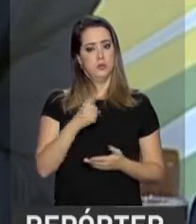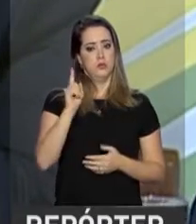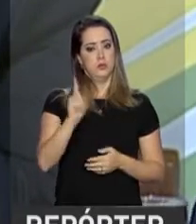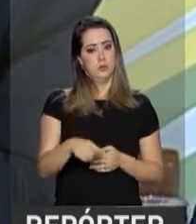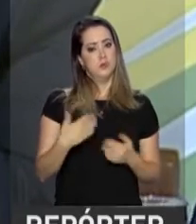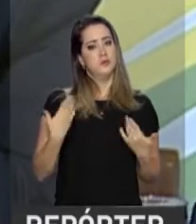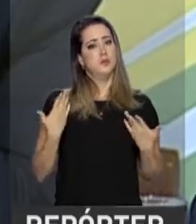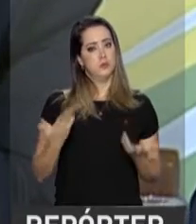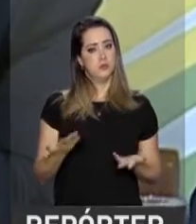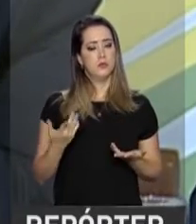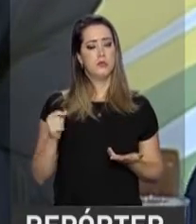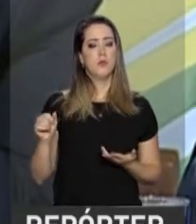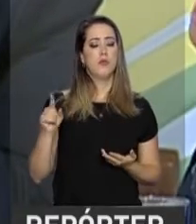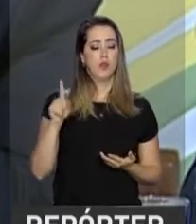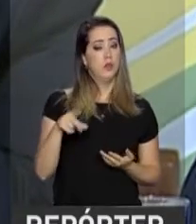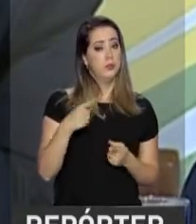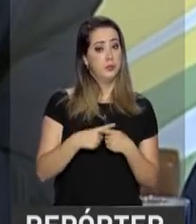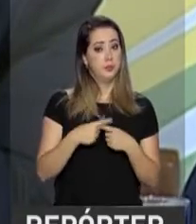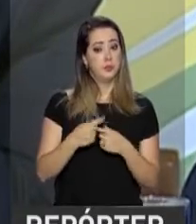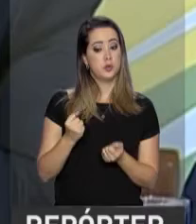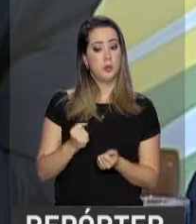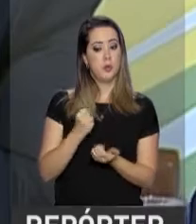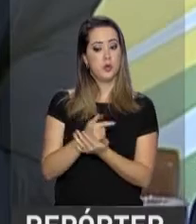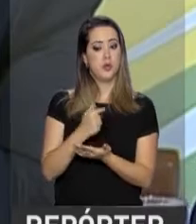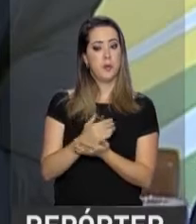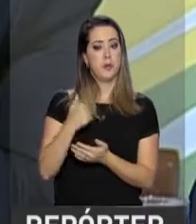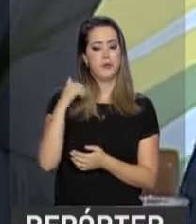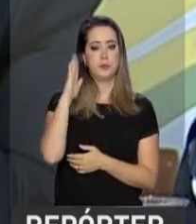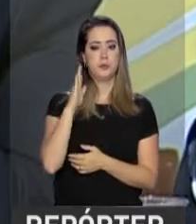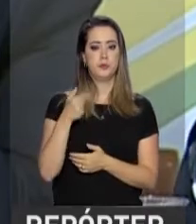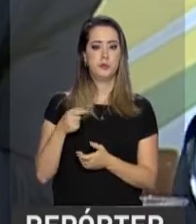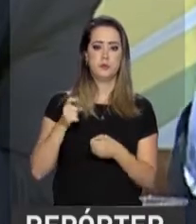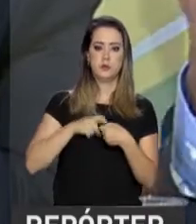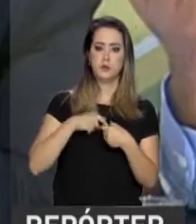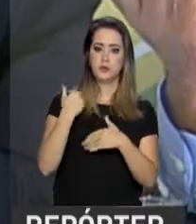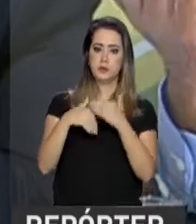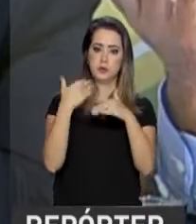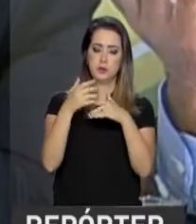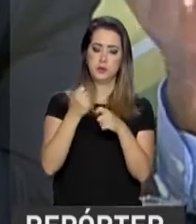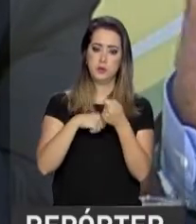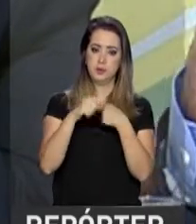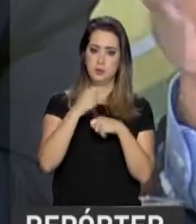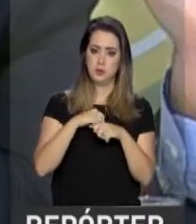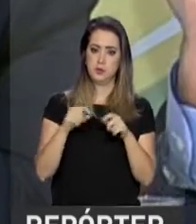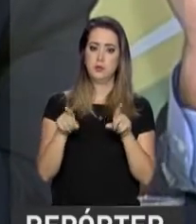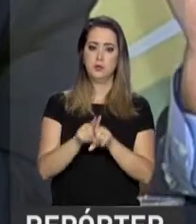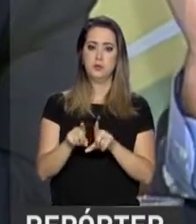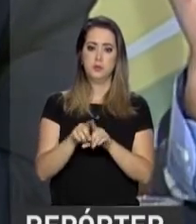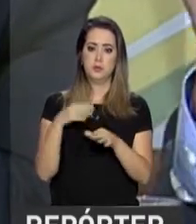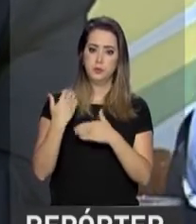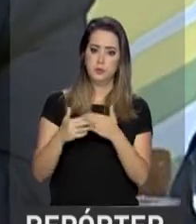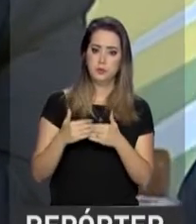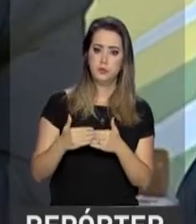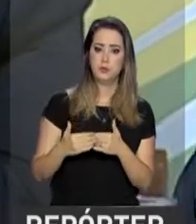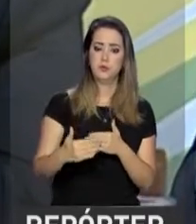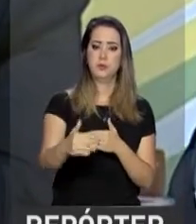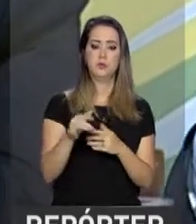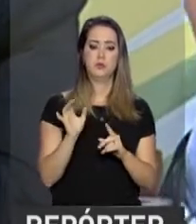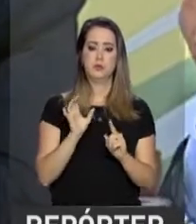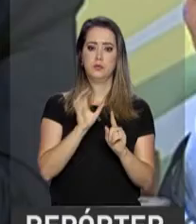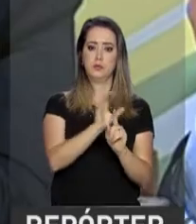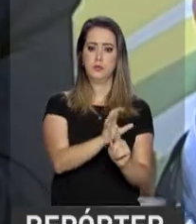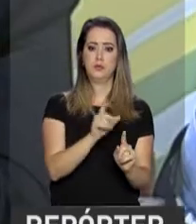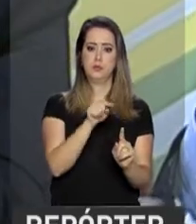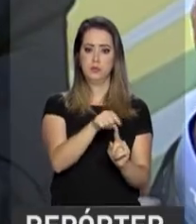evidentemente é isso porque aumenta o poder de compra a recuperação da economia vai também ao longo do tempo refletindo